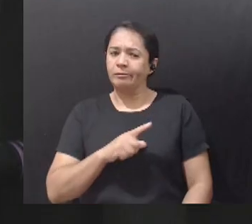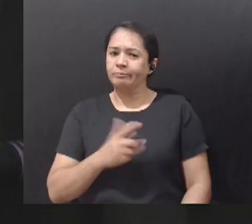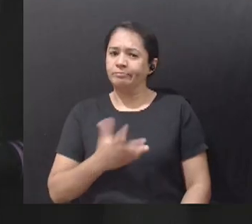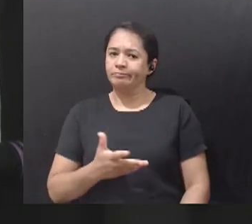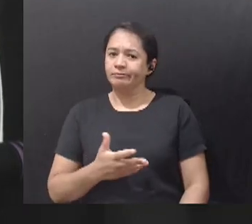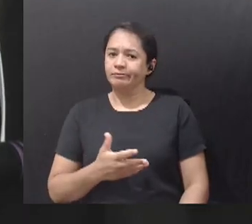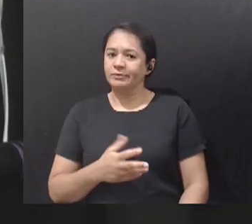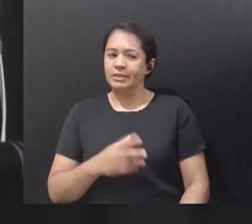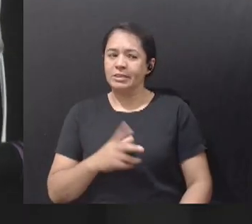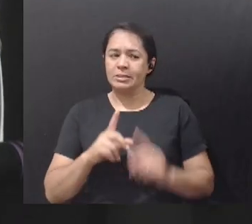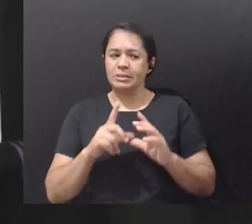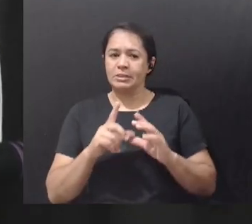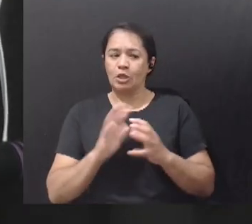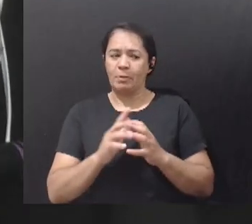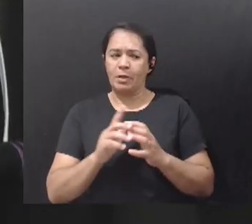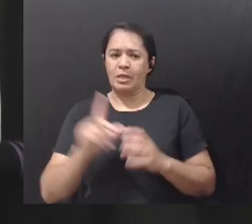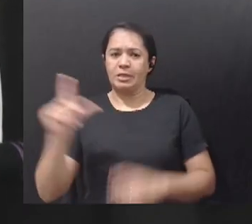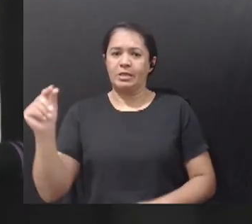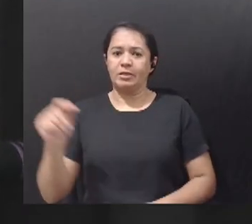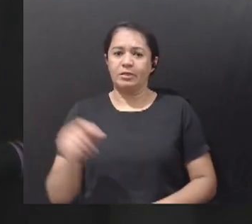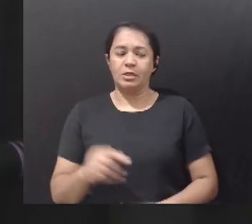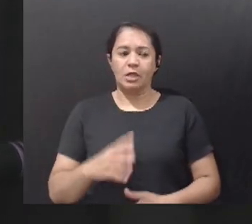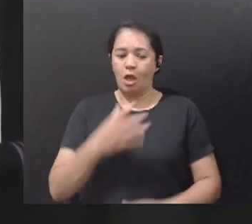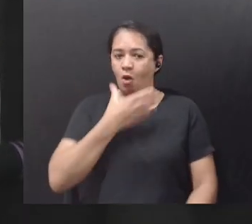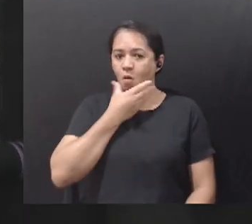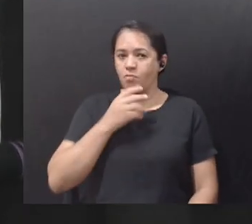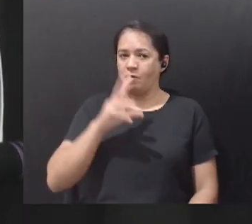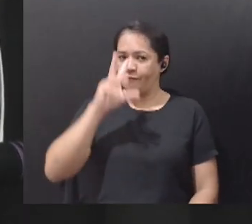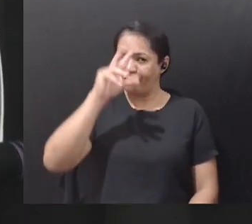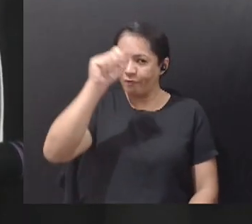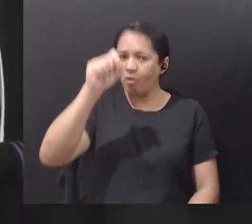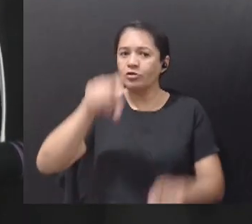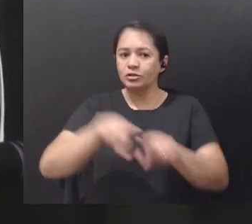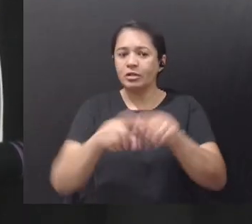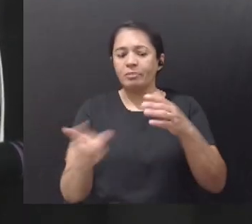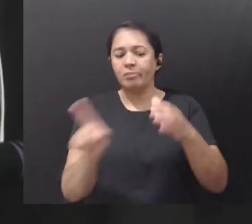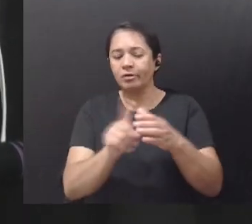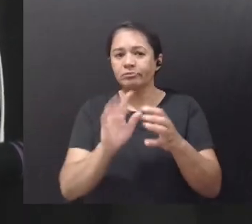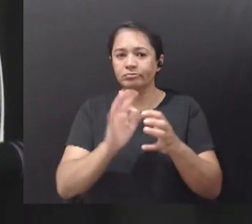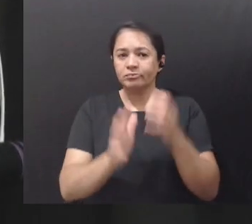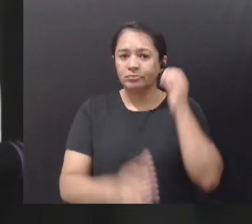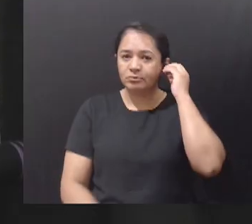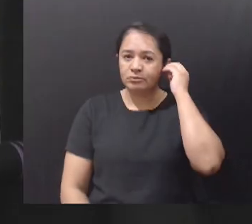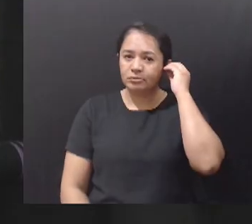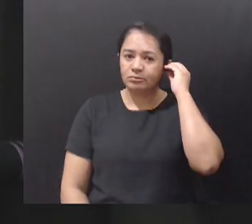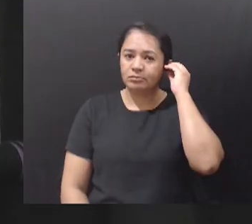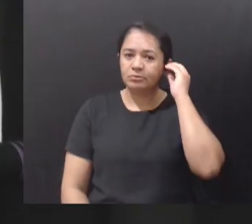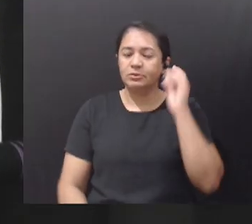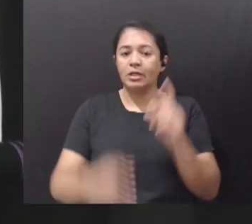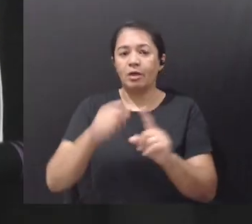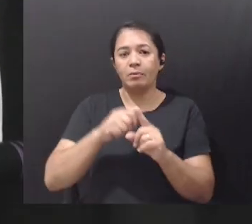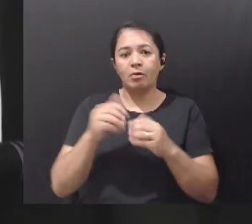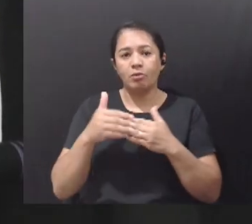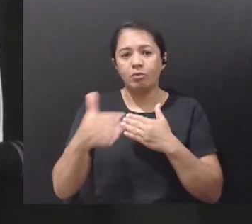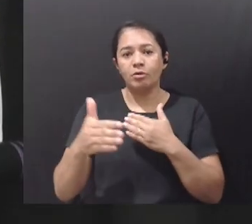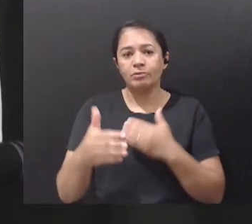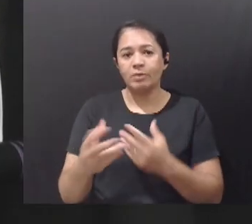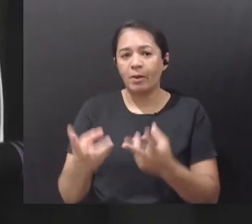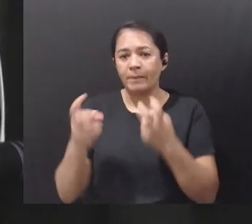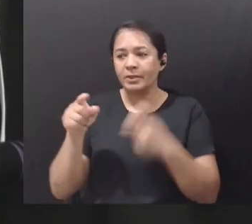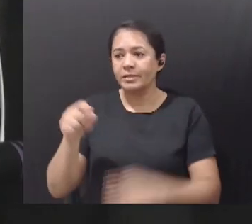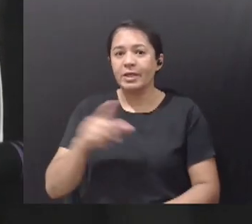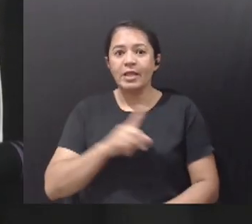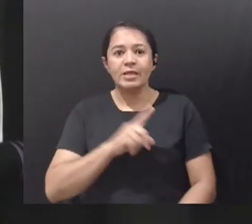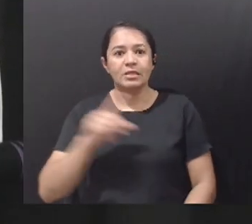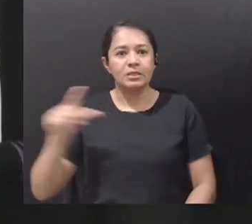do partido, né? Ele é um homem forte também no partido. E 1 mês depois, nem isso, eu vi na televisão que ele tinha saído. Então, isso me